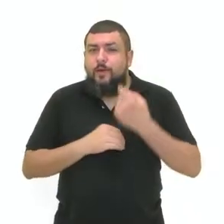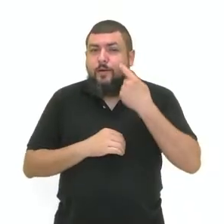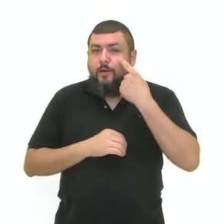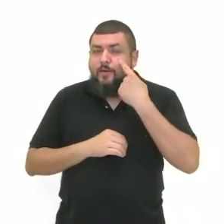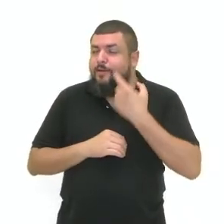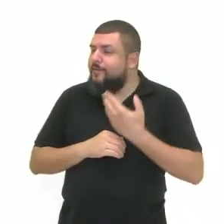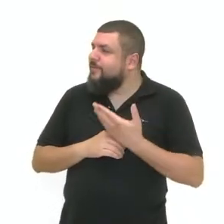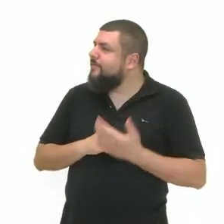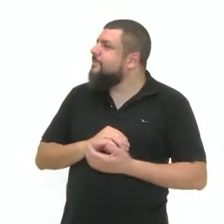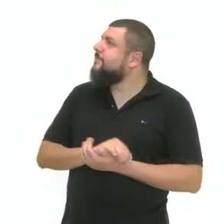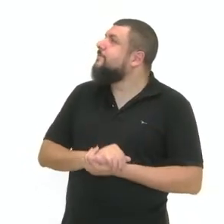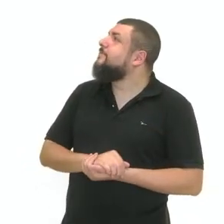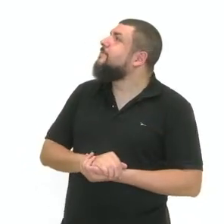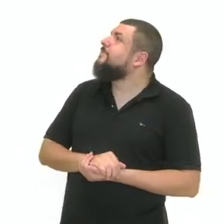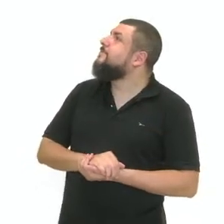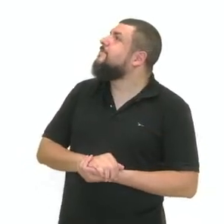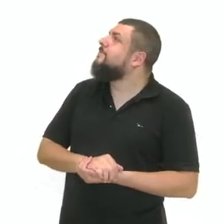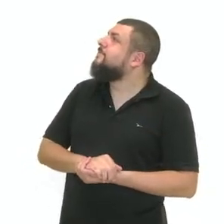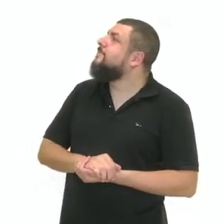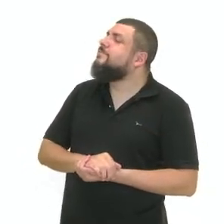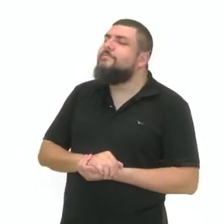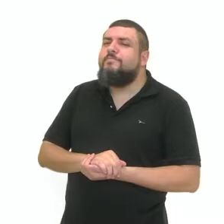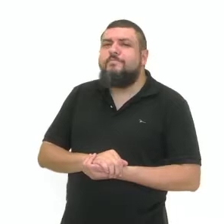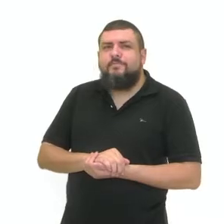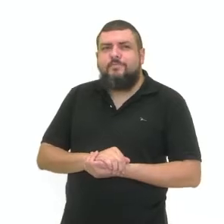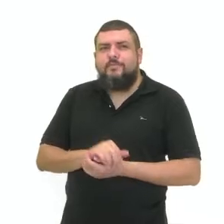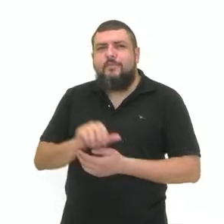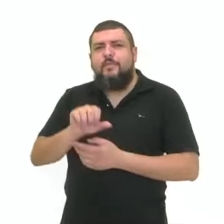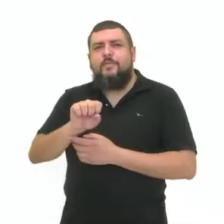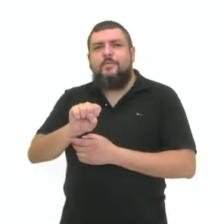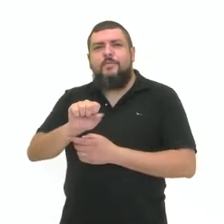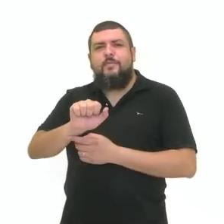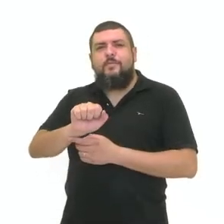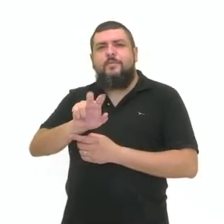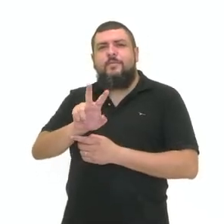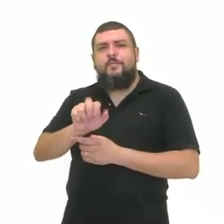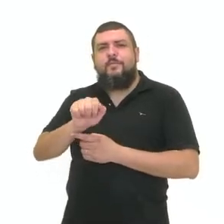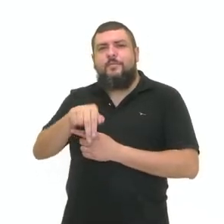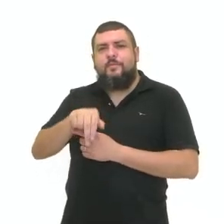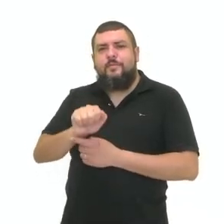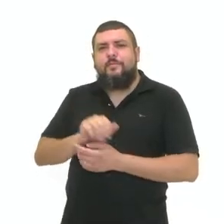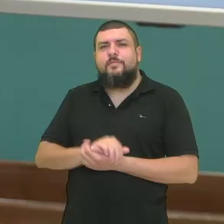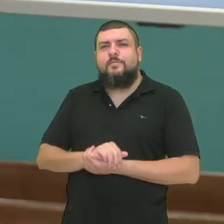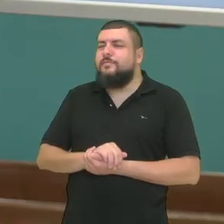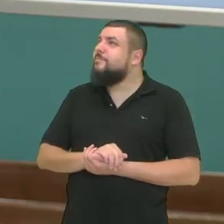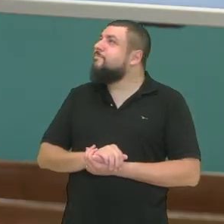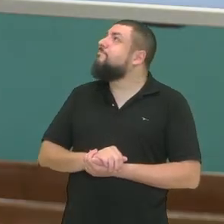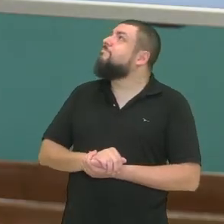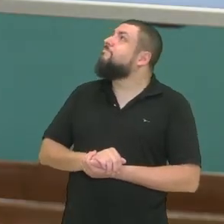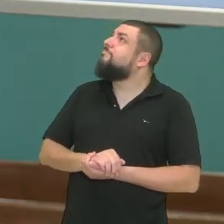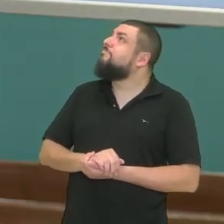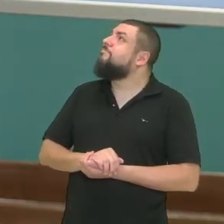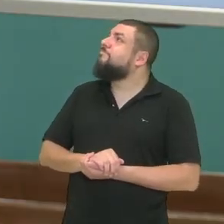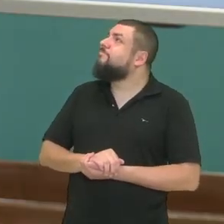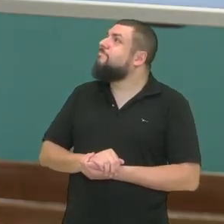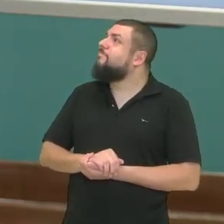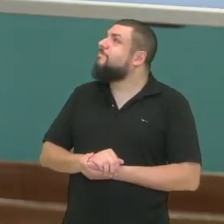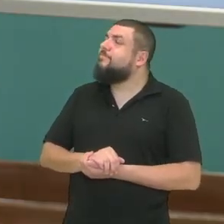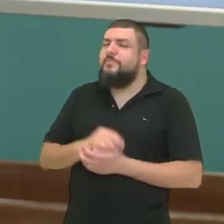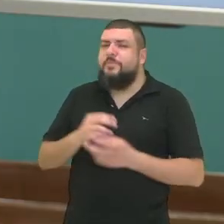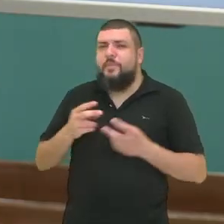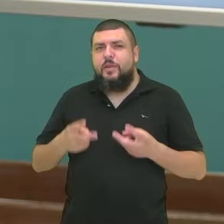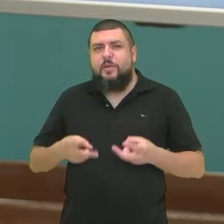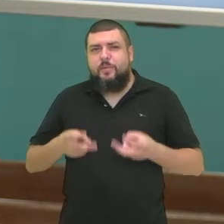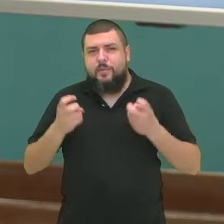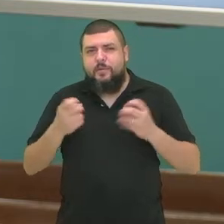savana africana, né? Olha que interessante, o que você consegue identificar aí? Então, são características próprias de cada tipo